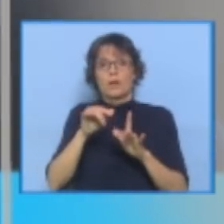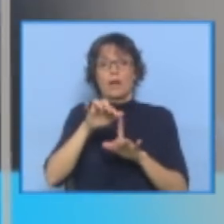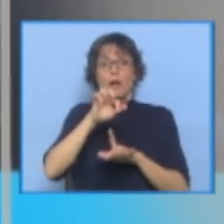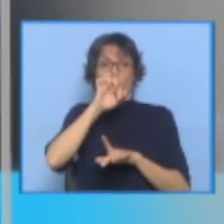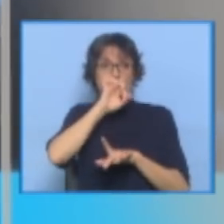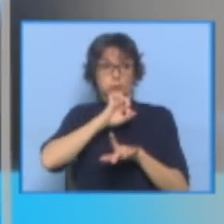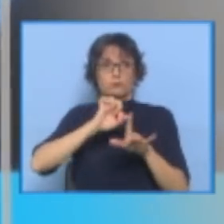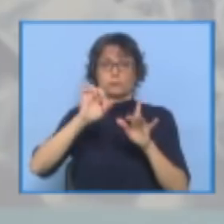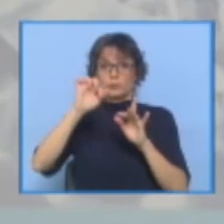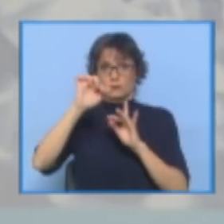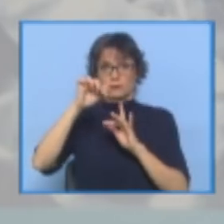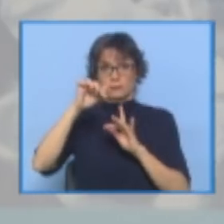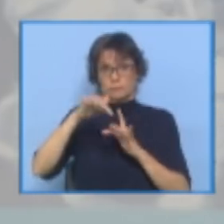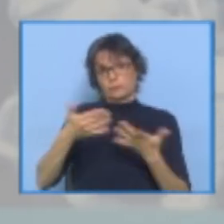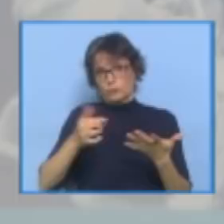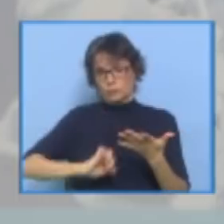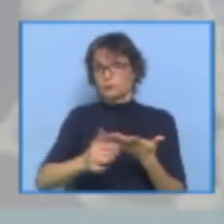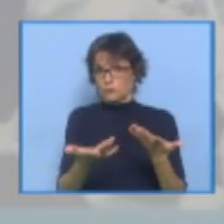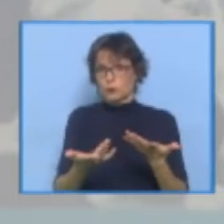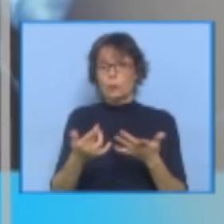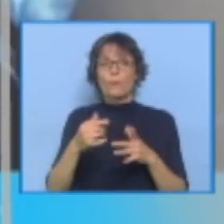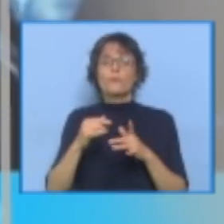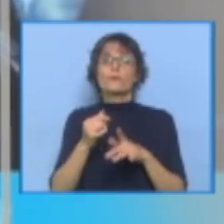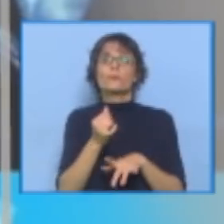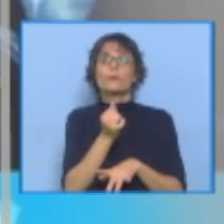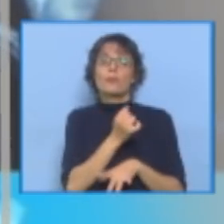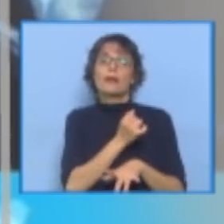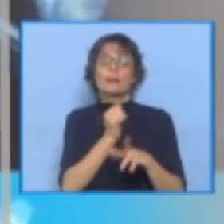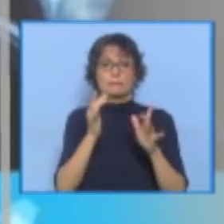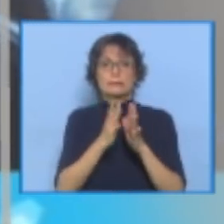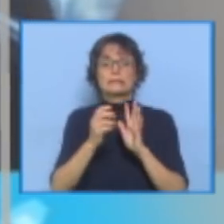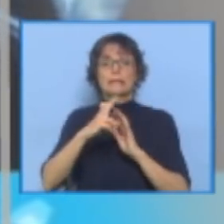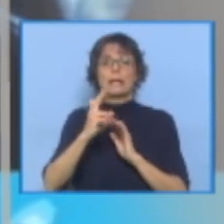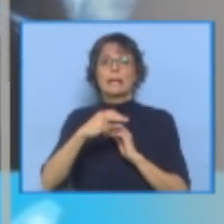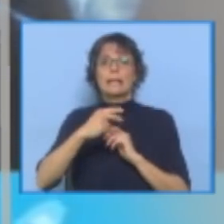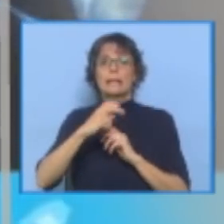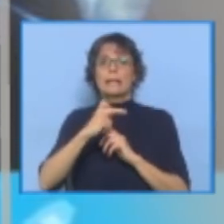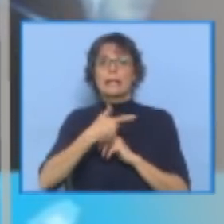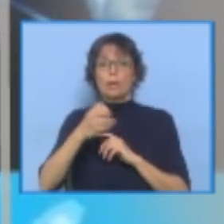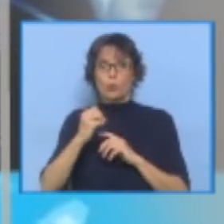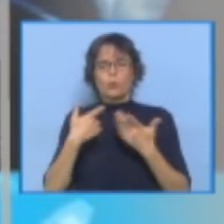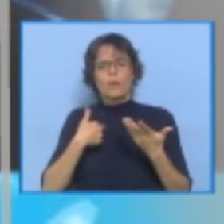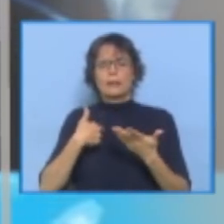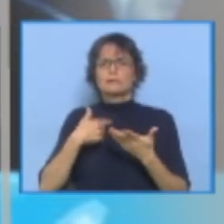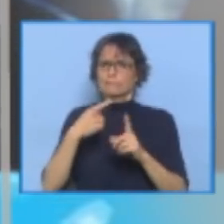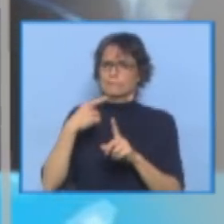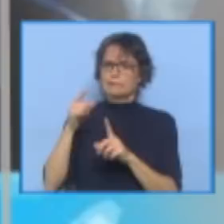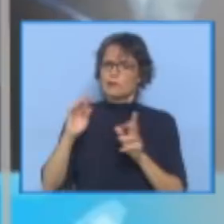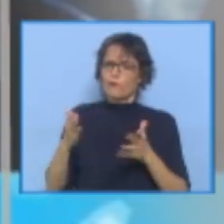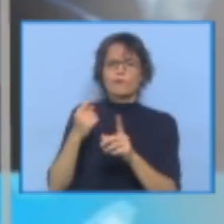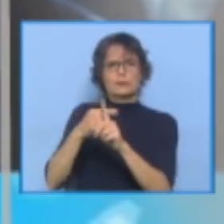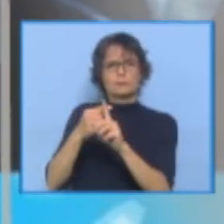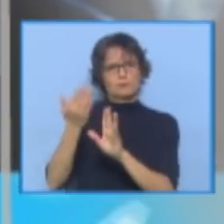Rato na altura, não é? E na Capela do Rato na altura, e correu bem, e eu lembro-me que disse ao Padre